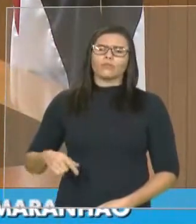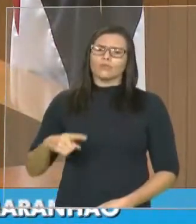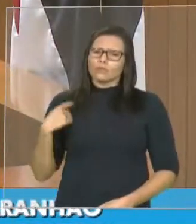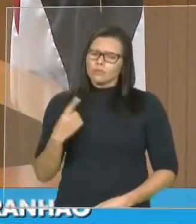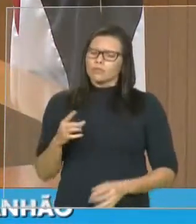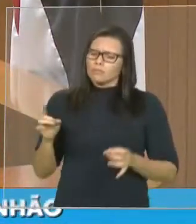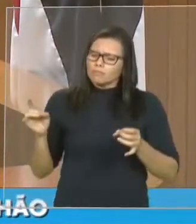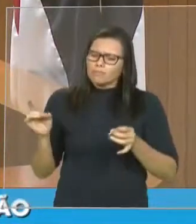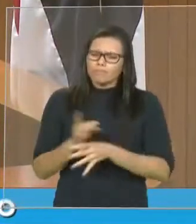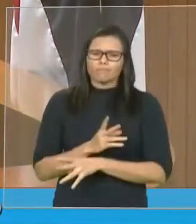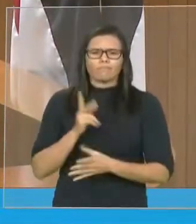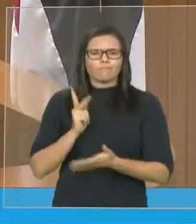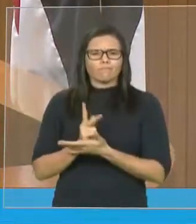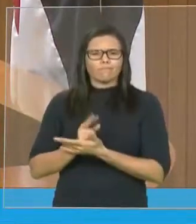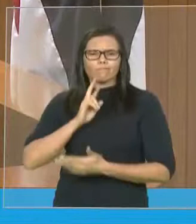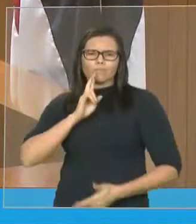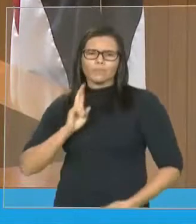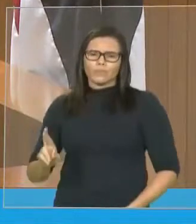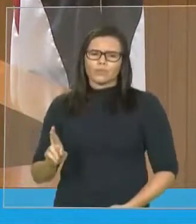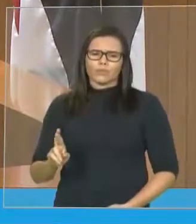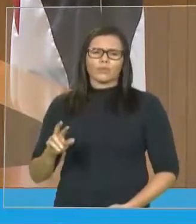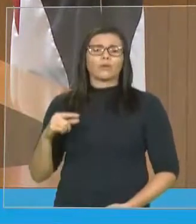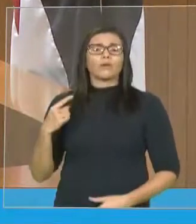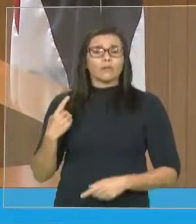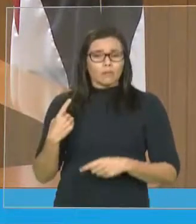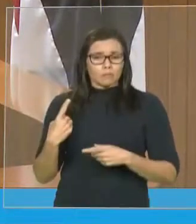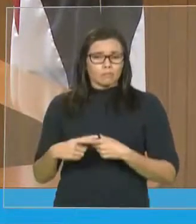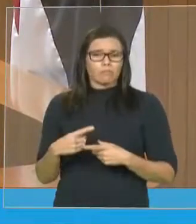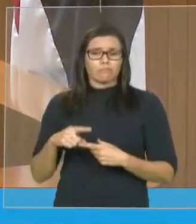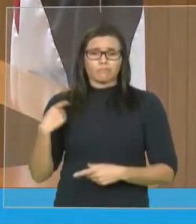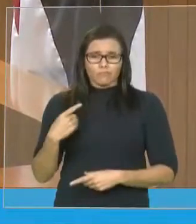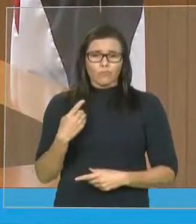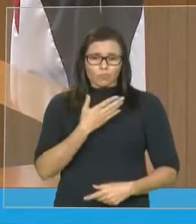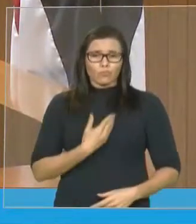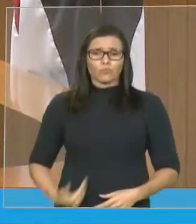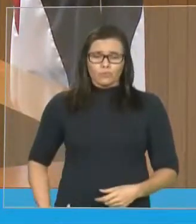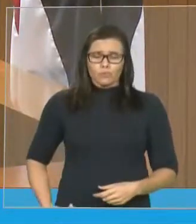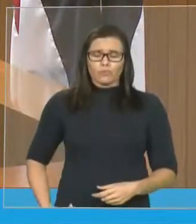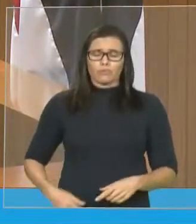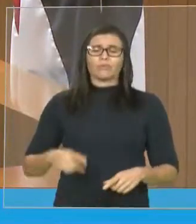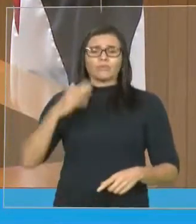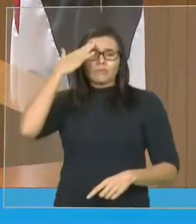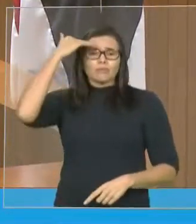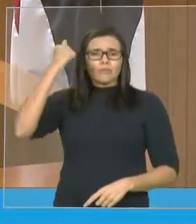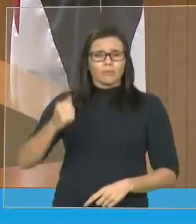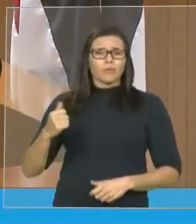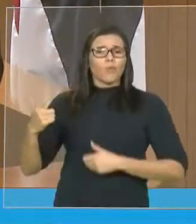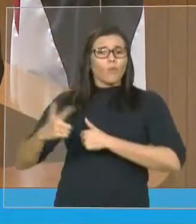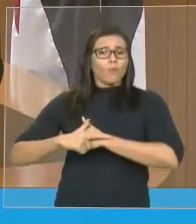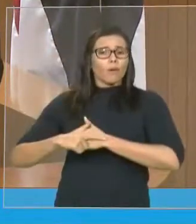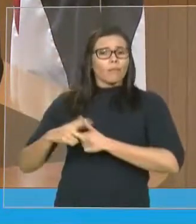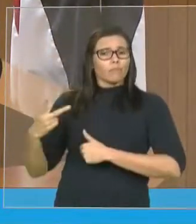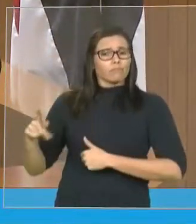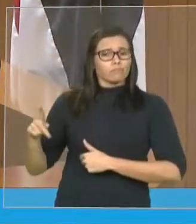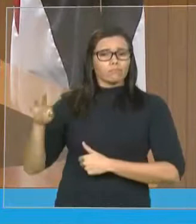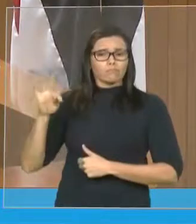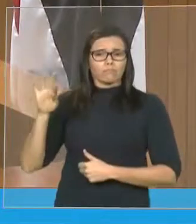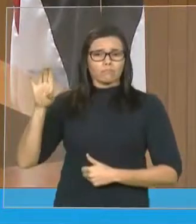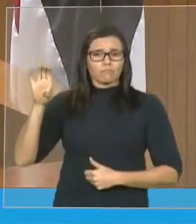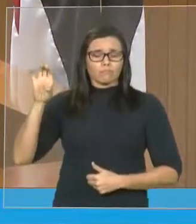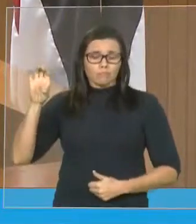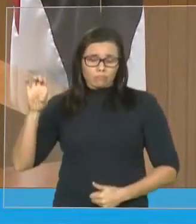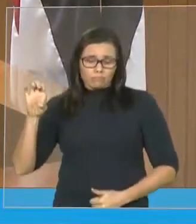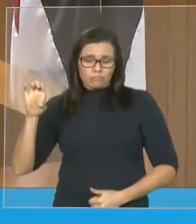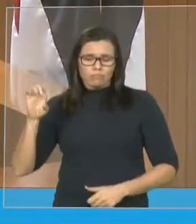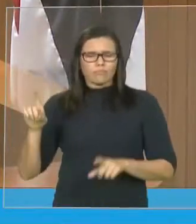do Poder Executivo, porque a gente reconhece o papel relevante do Tribunal de Contas no controle das contas públicas estaduais, e é só com o controle das contas